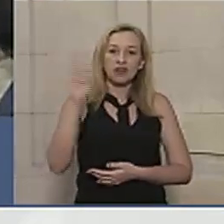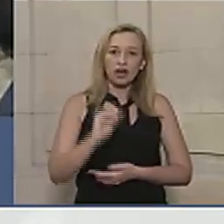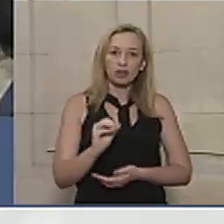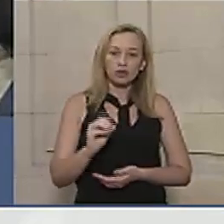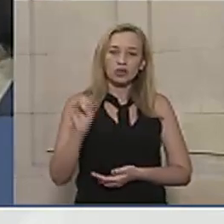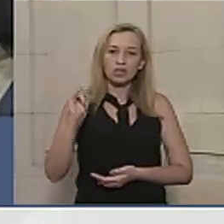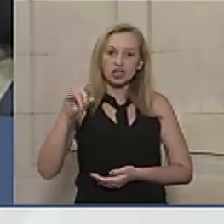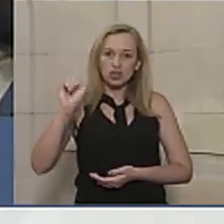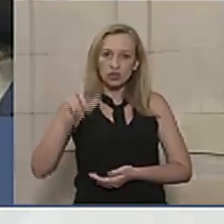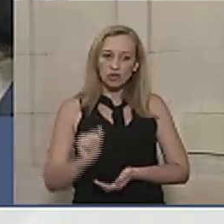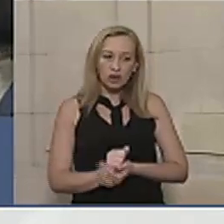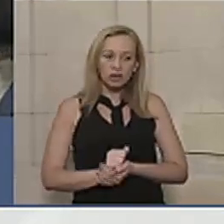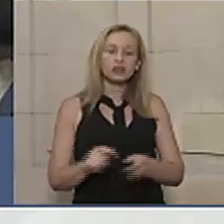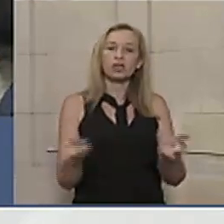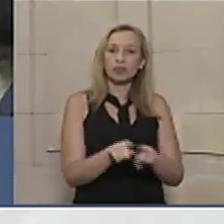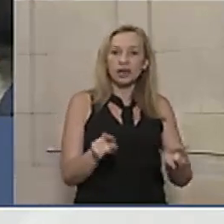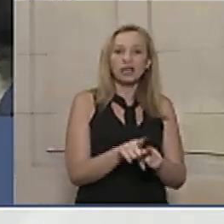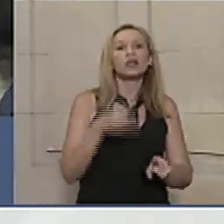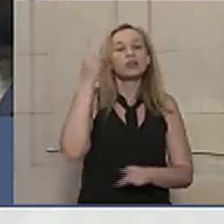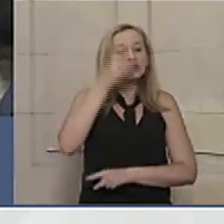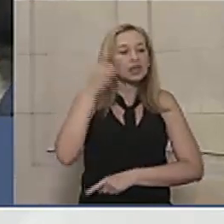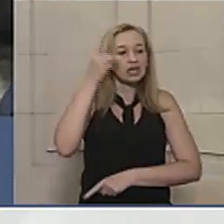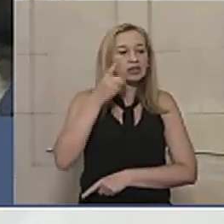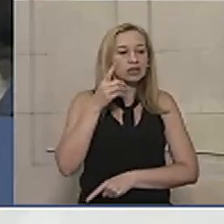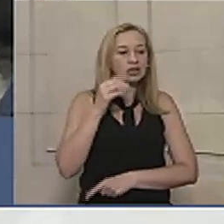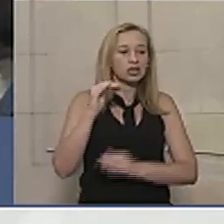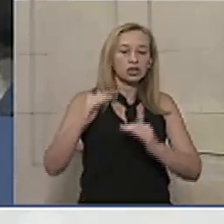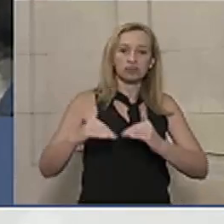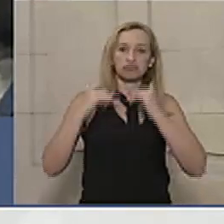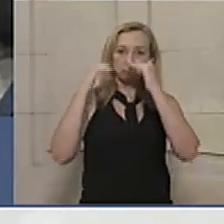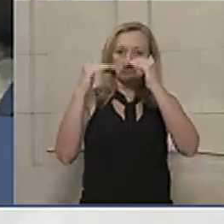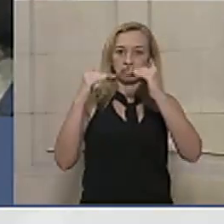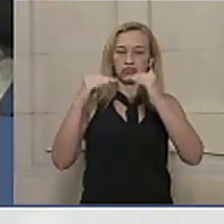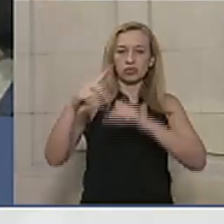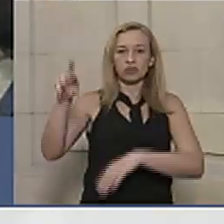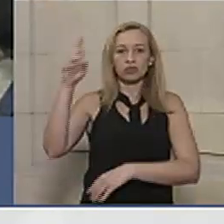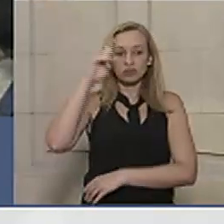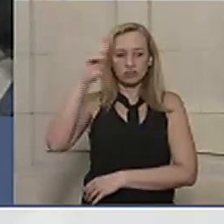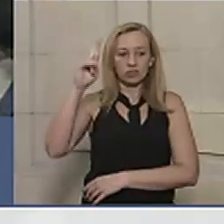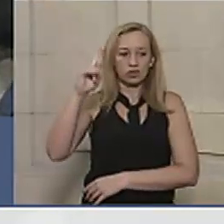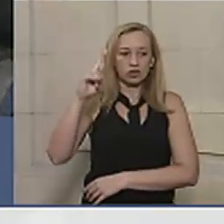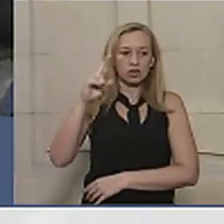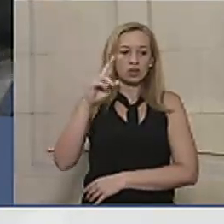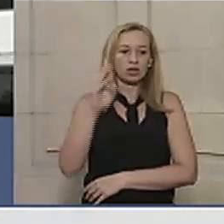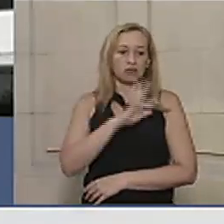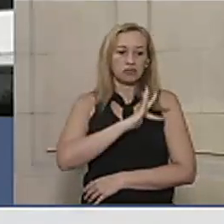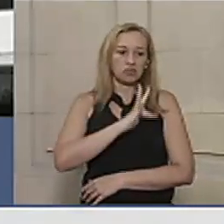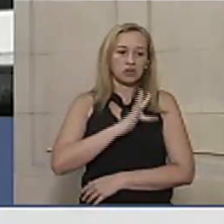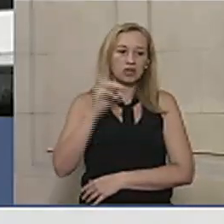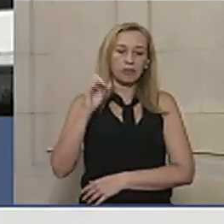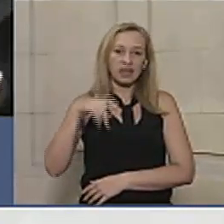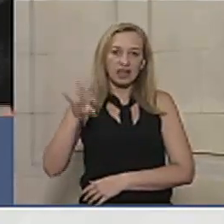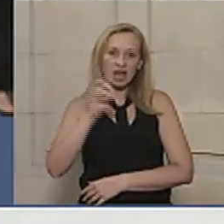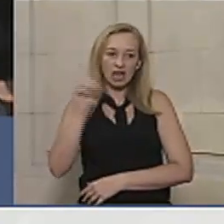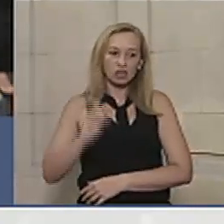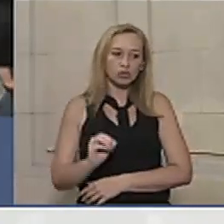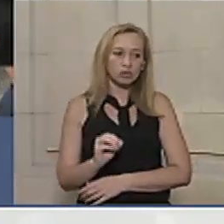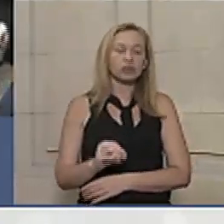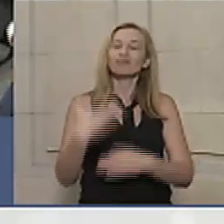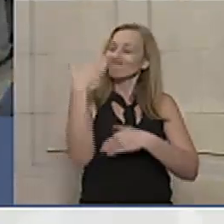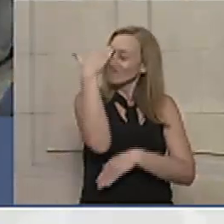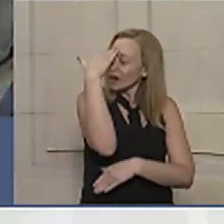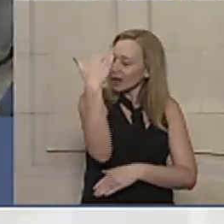para o nobre deputado subtenente Bernardo. O presidente se defere pedido de Vossa Excelência. E